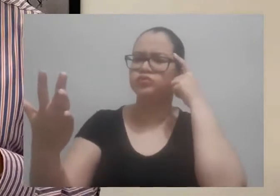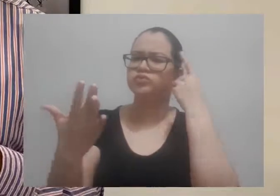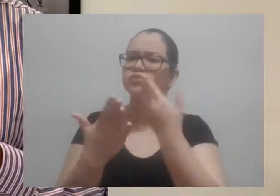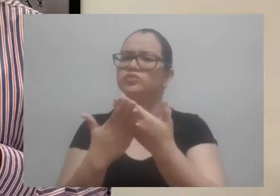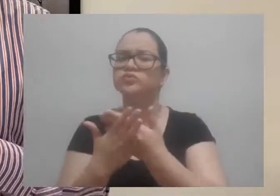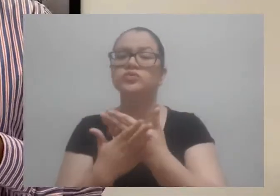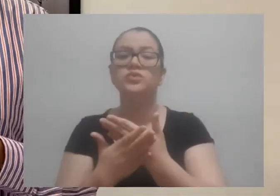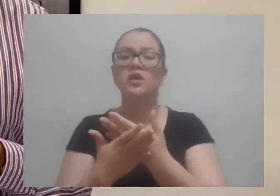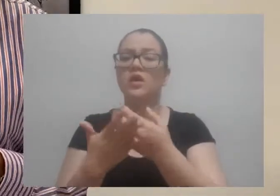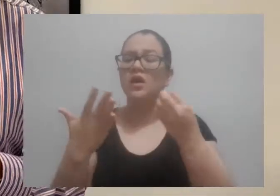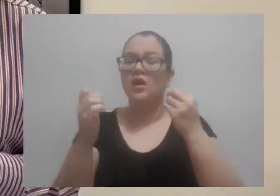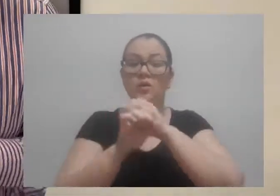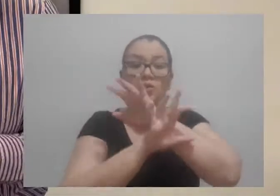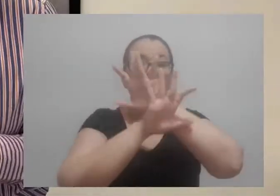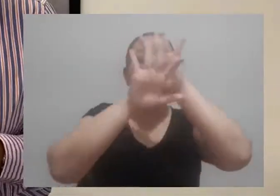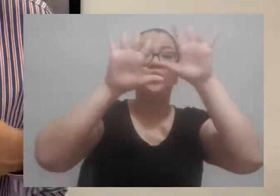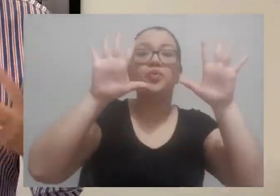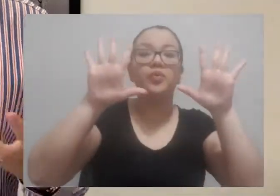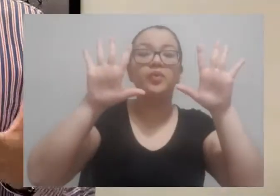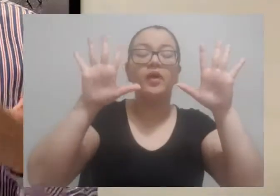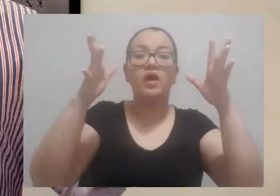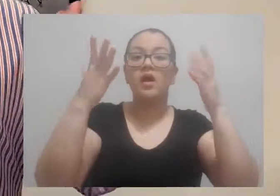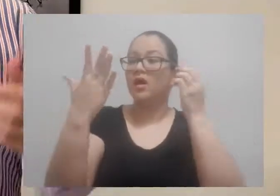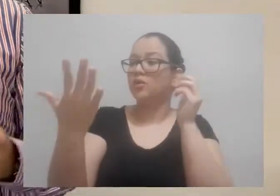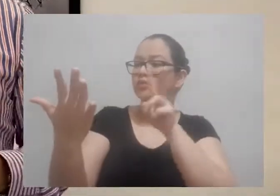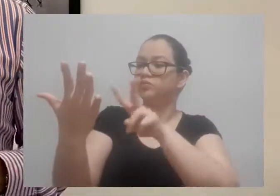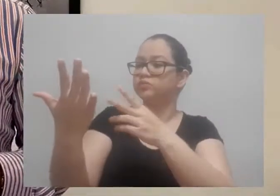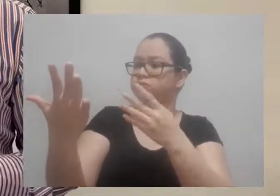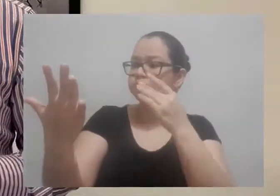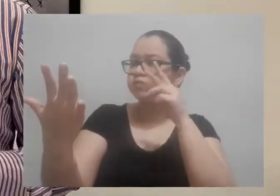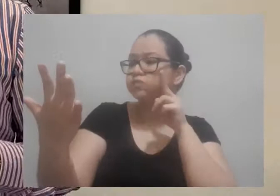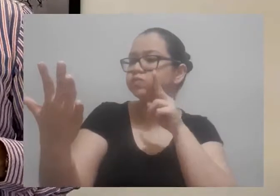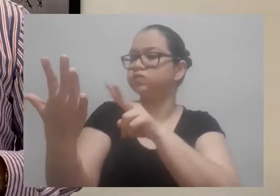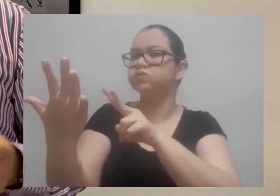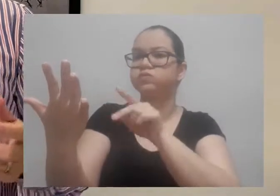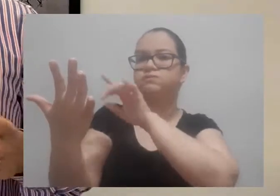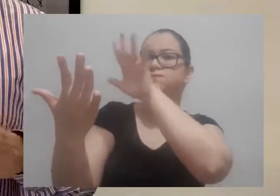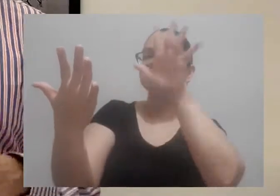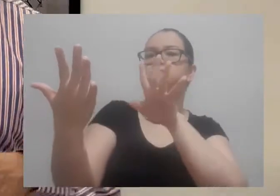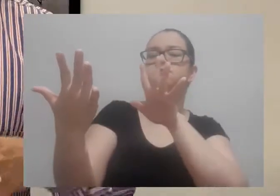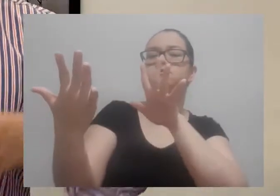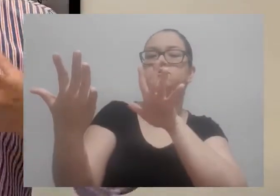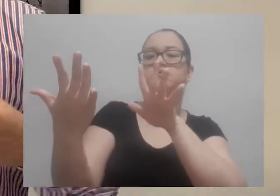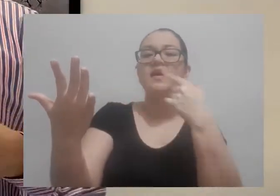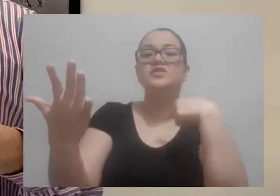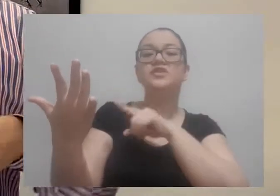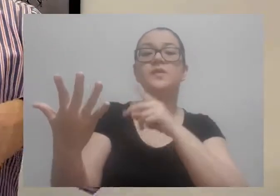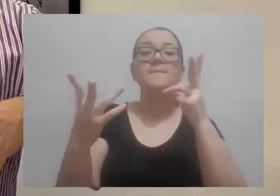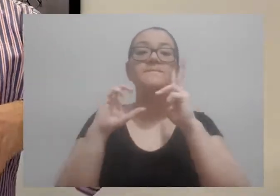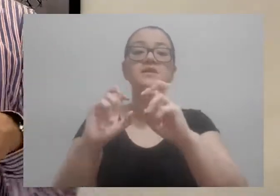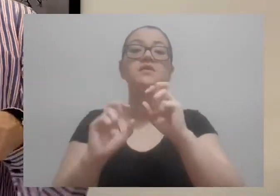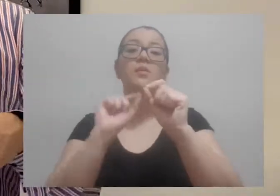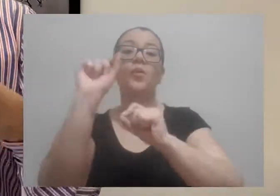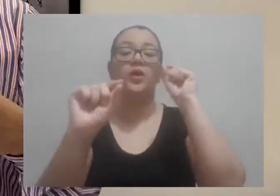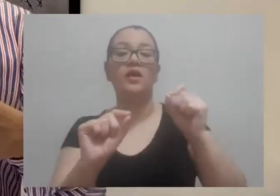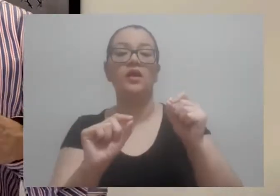nós, que qual é a melhor justiça para os cristãos, ou seja, qual a melhor maneira,